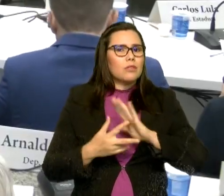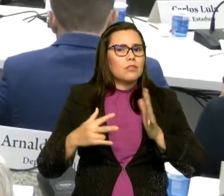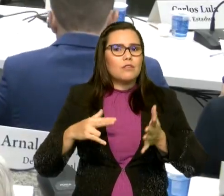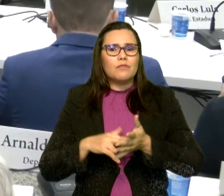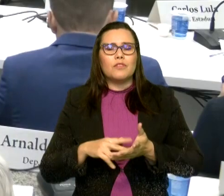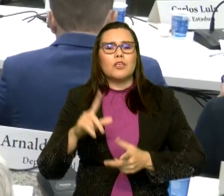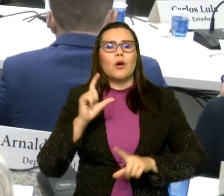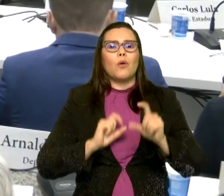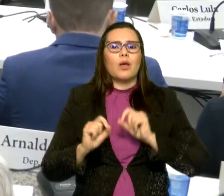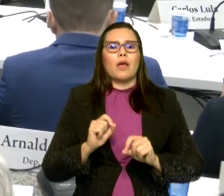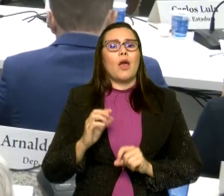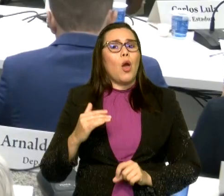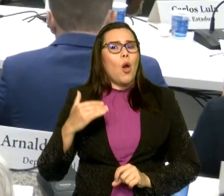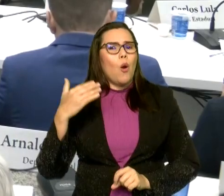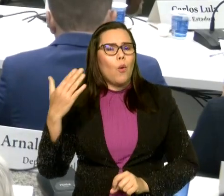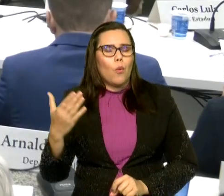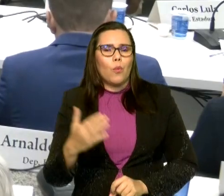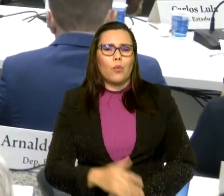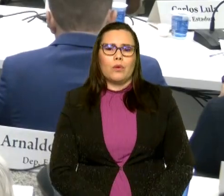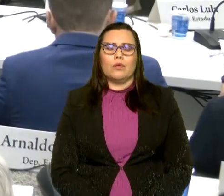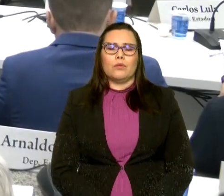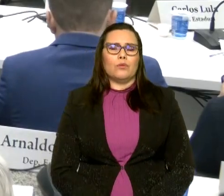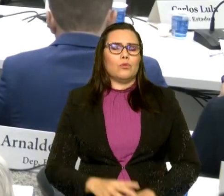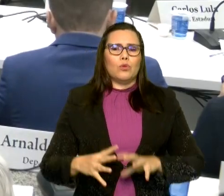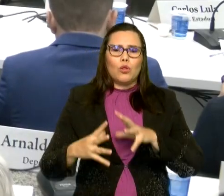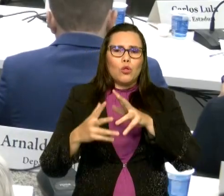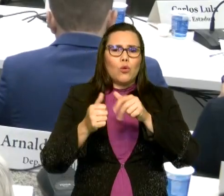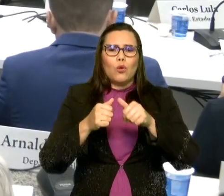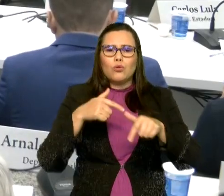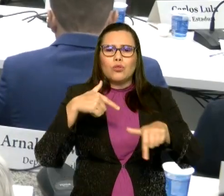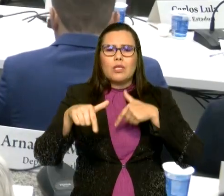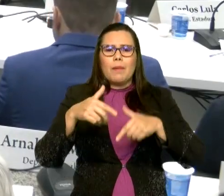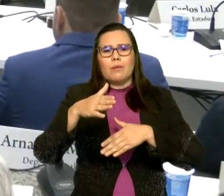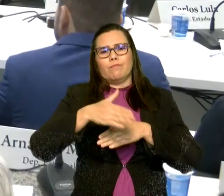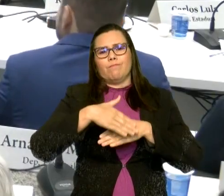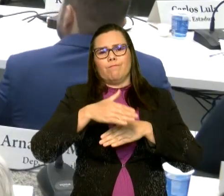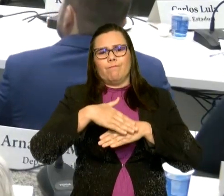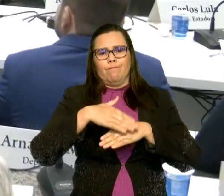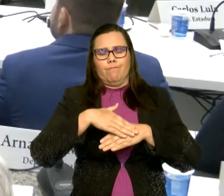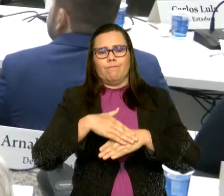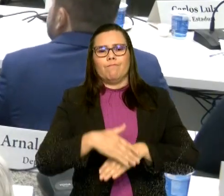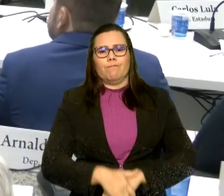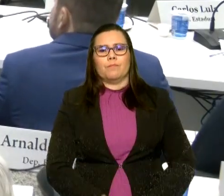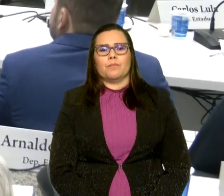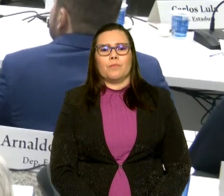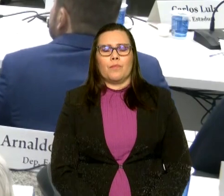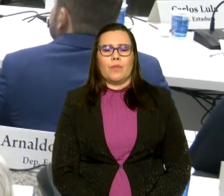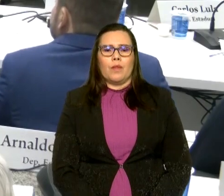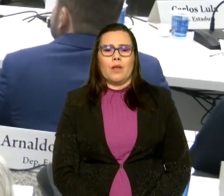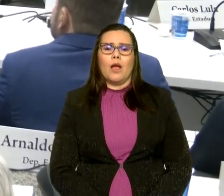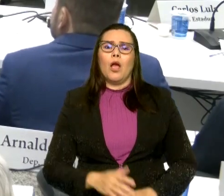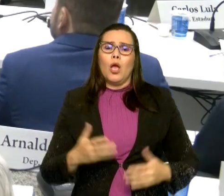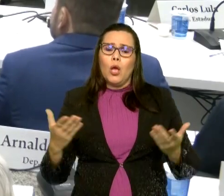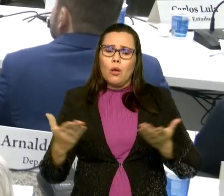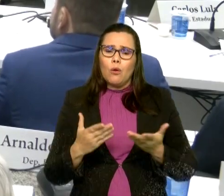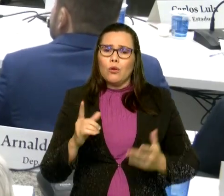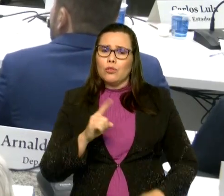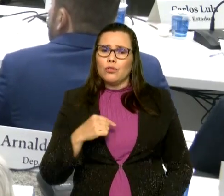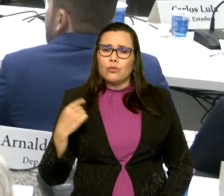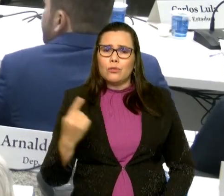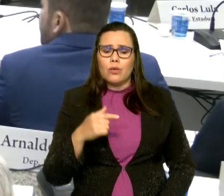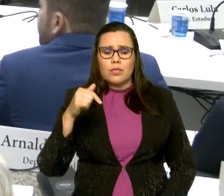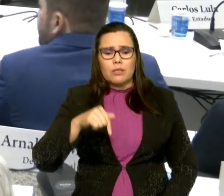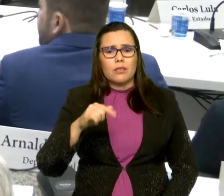que funcionem com autonomia. Hoje, nossa independência nos trouxe aqui, em Caxias, onde